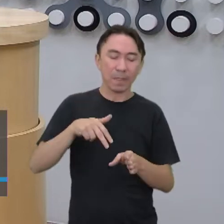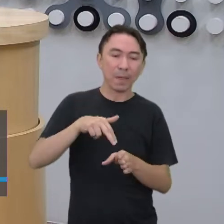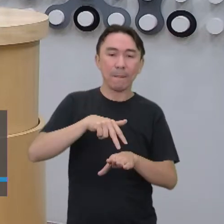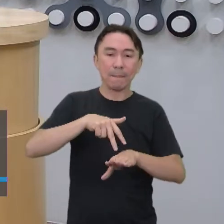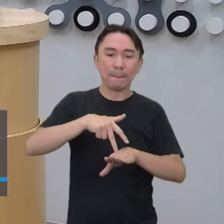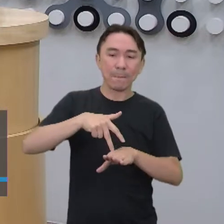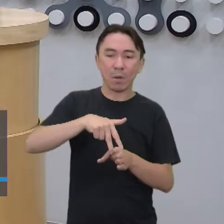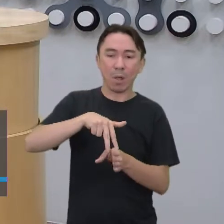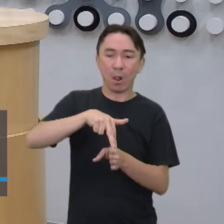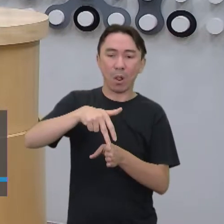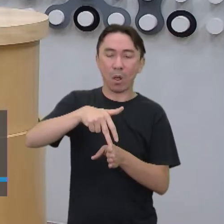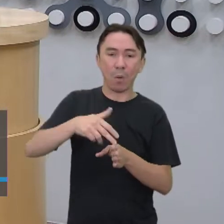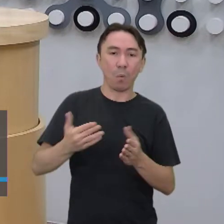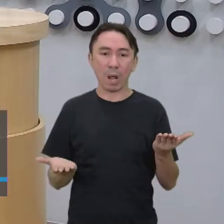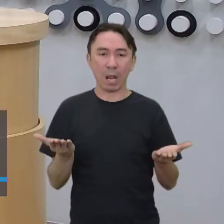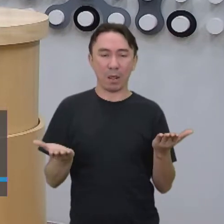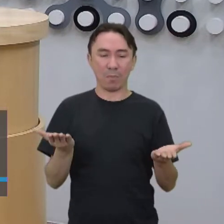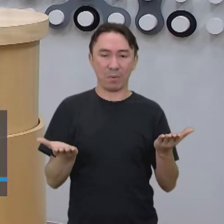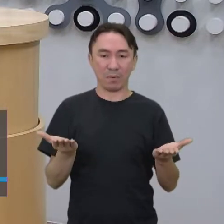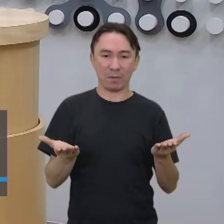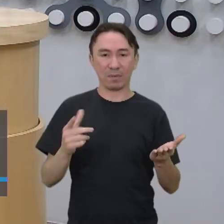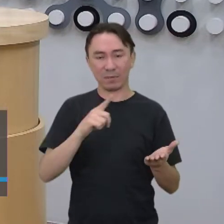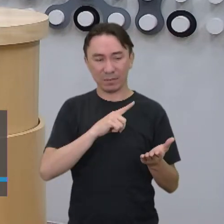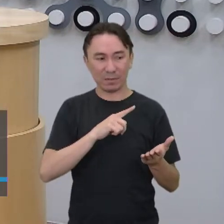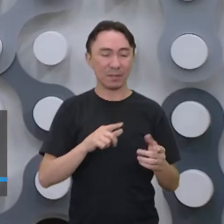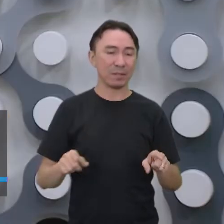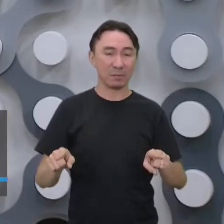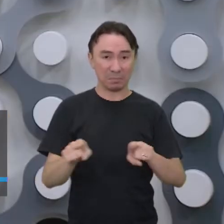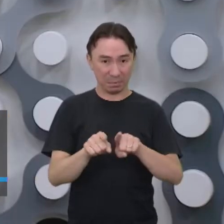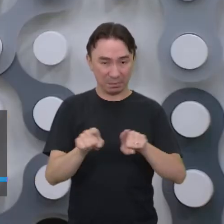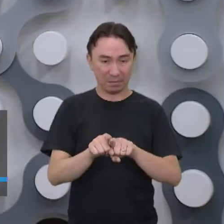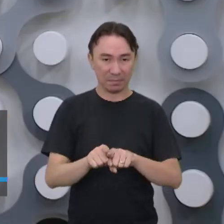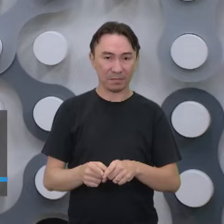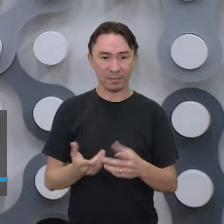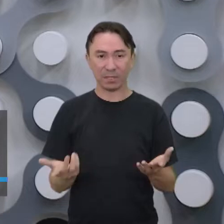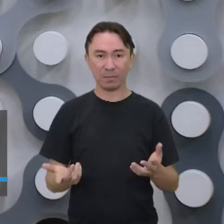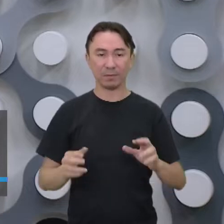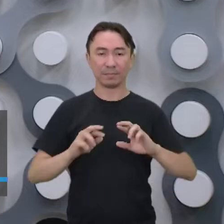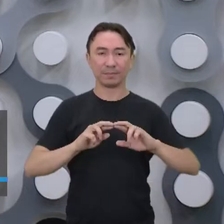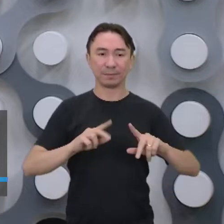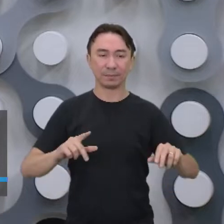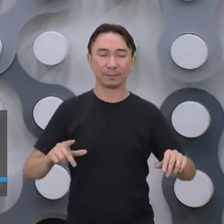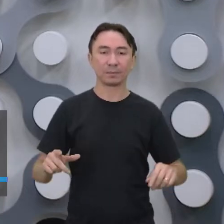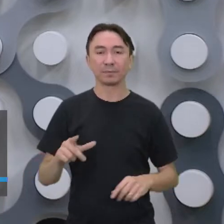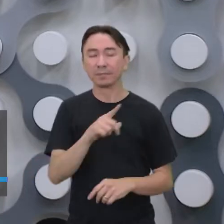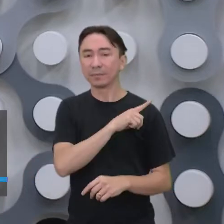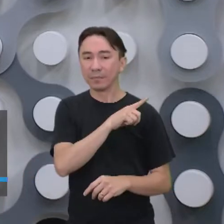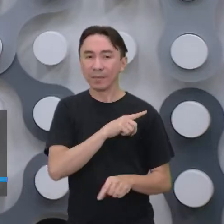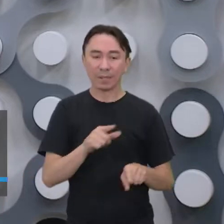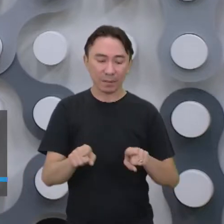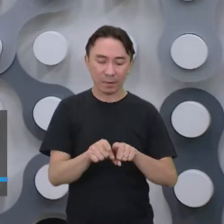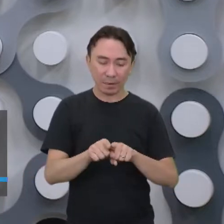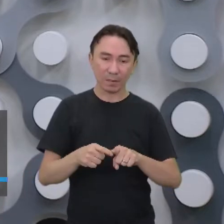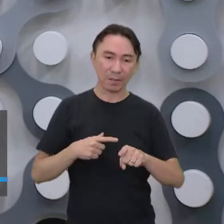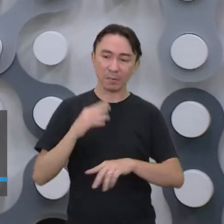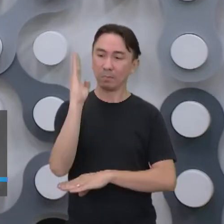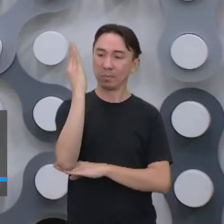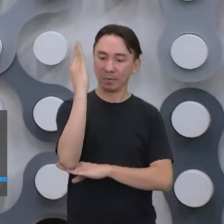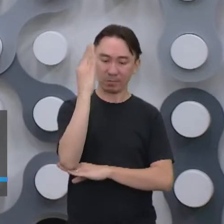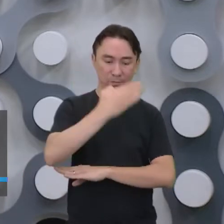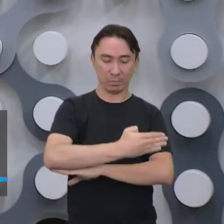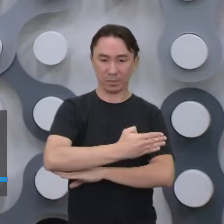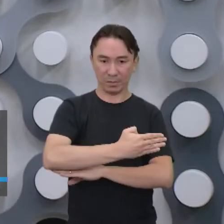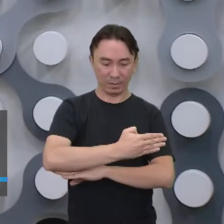exemplo, nós quando retratamos isso nos anos finais, por exemplo, eu coloquei um cabo de vassoura bem fixo, onde eu